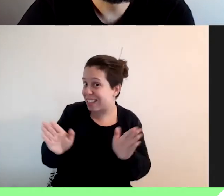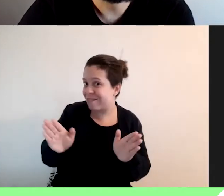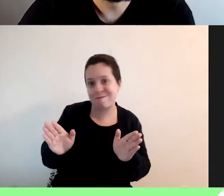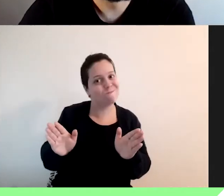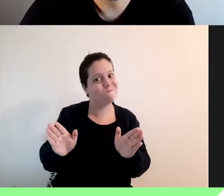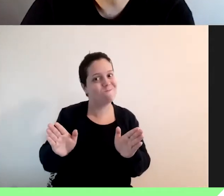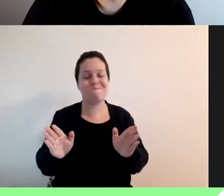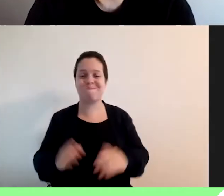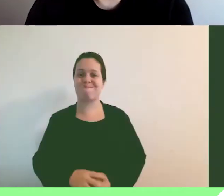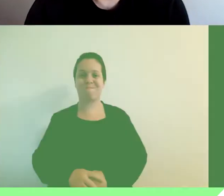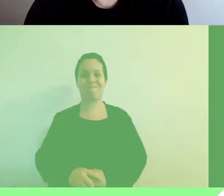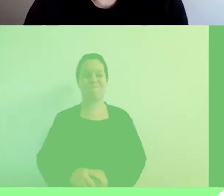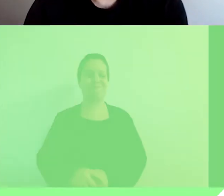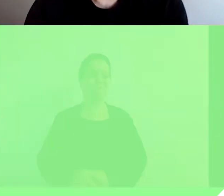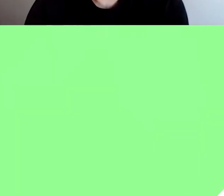Elas